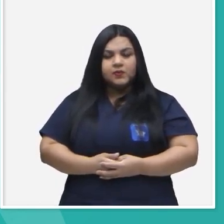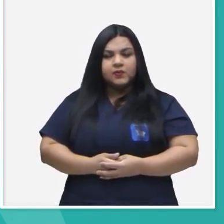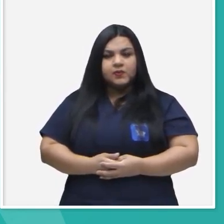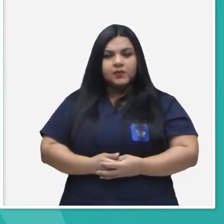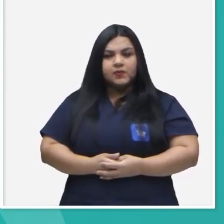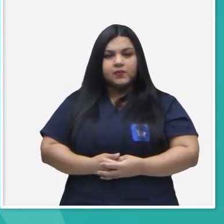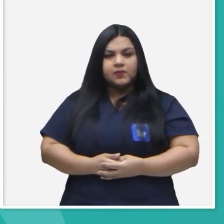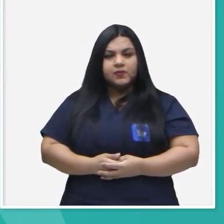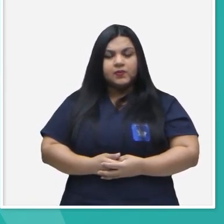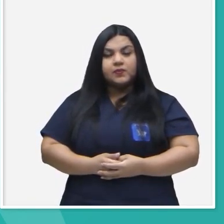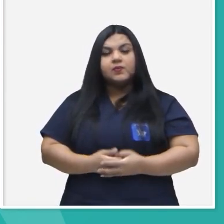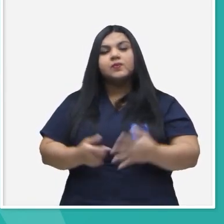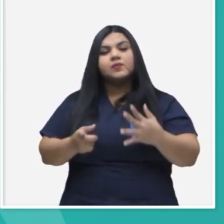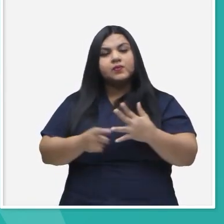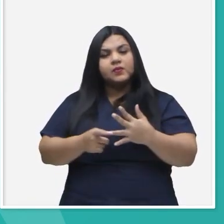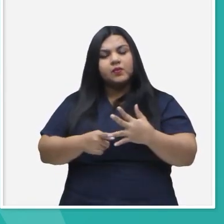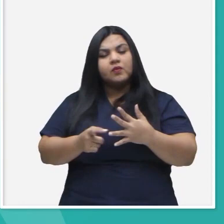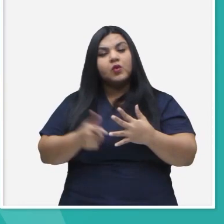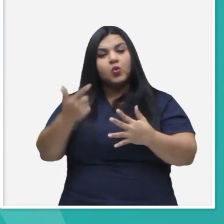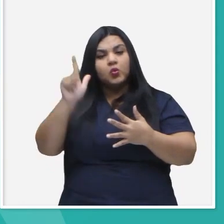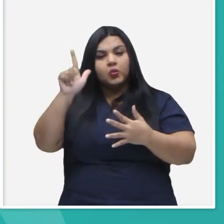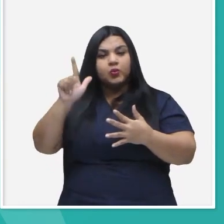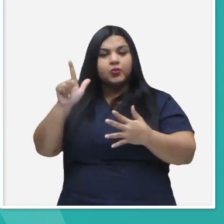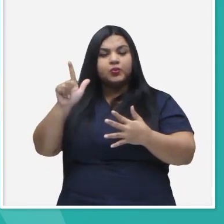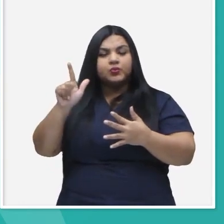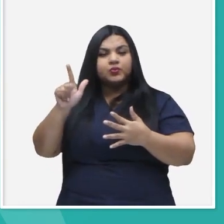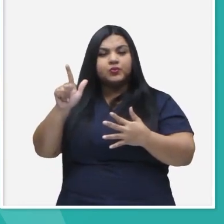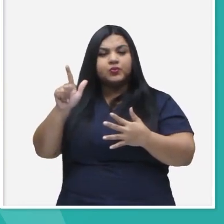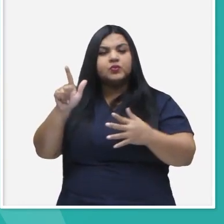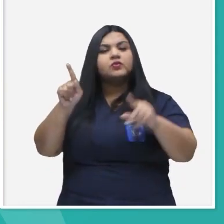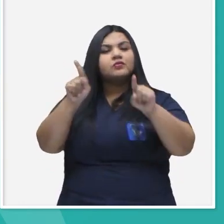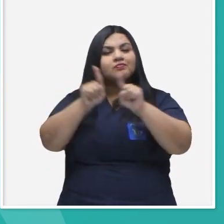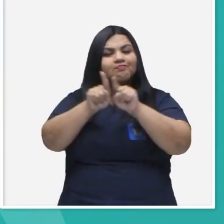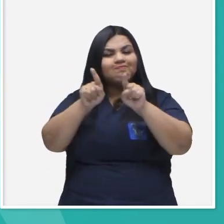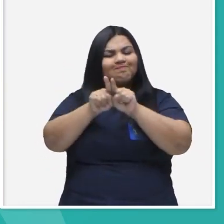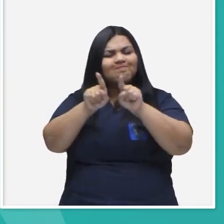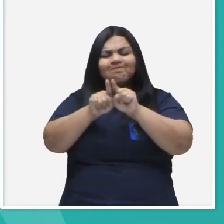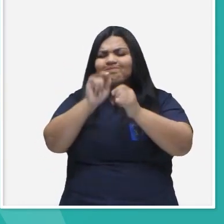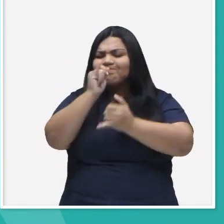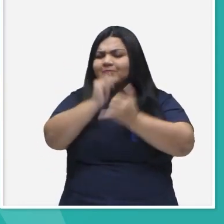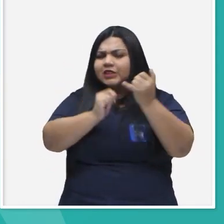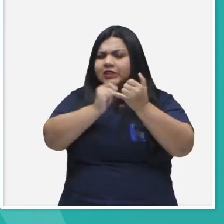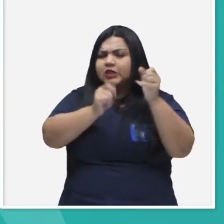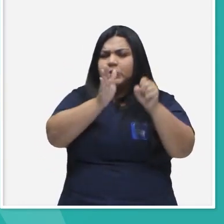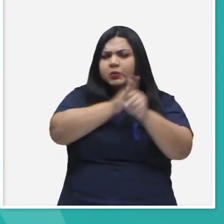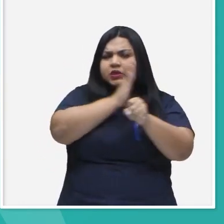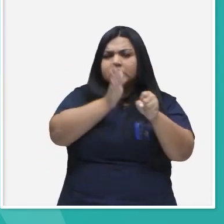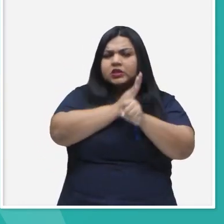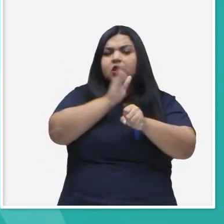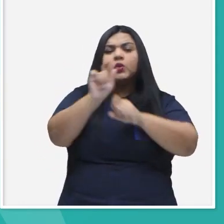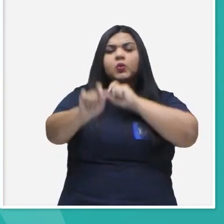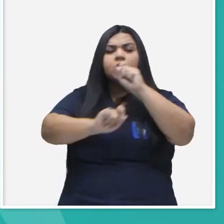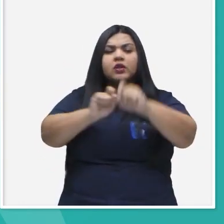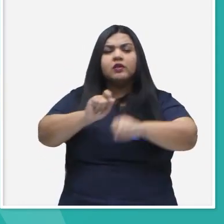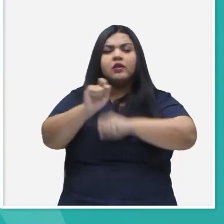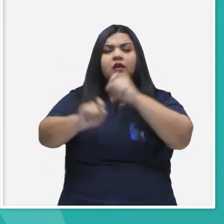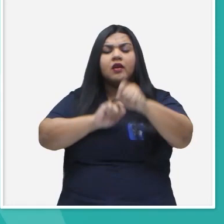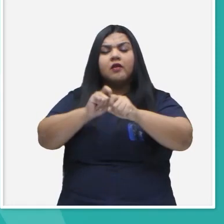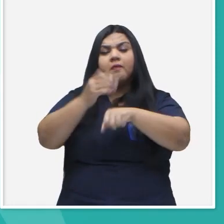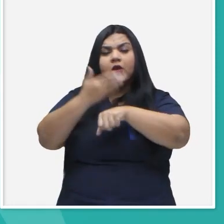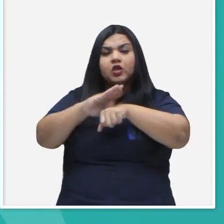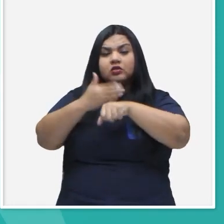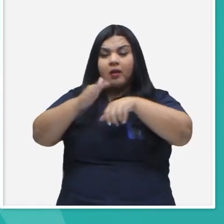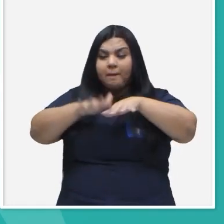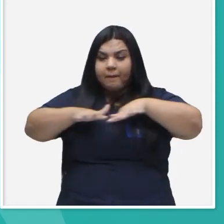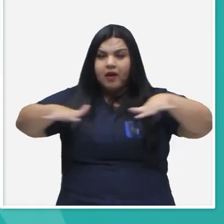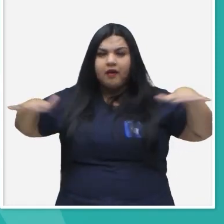Ok? E vamos ao próximo. O próximo que nós temos também muito parecido com o tênis de mesa, só que ele é praticado num espaço